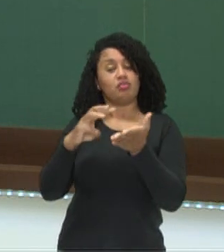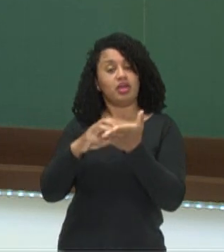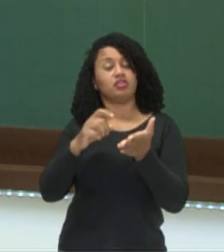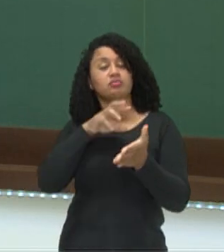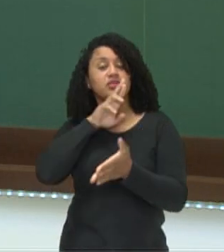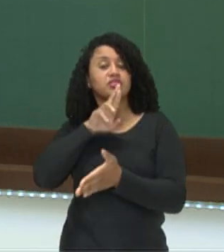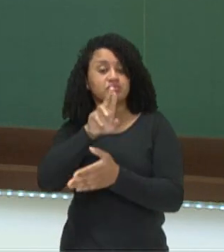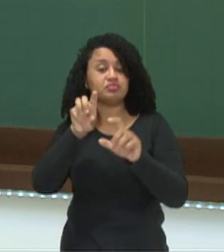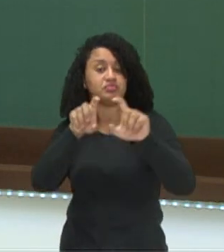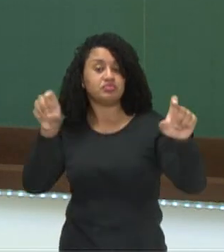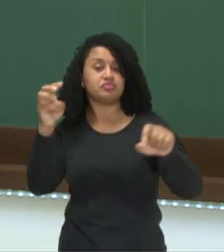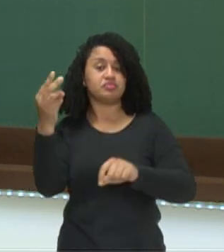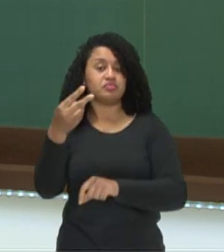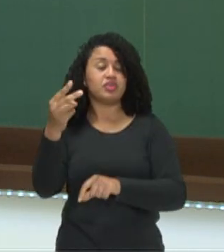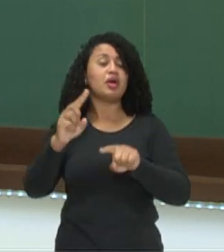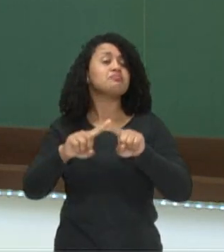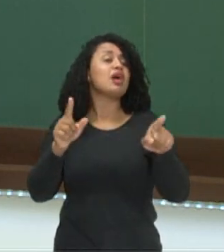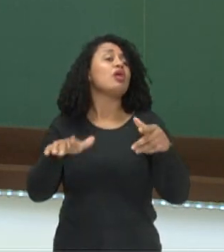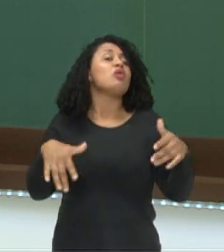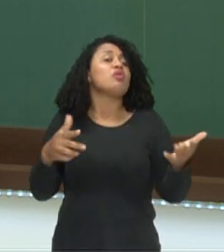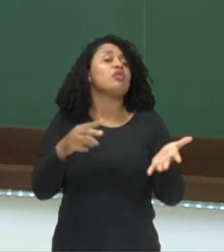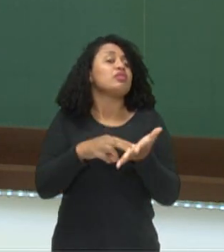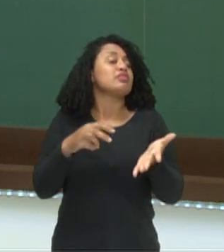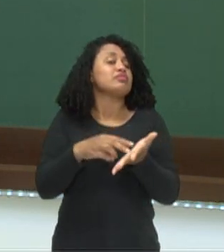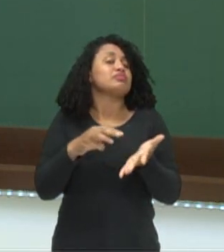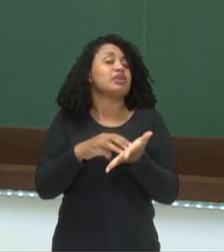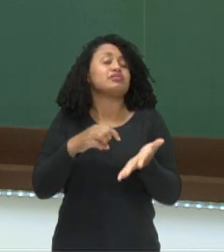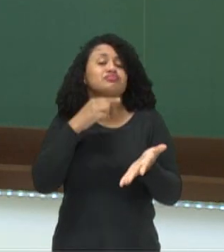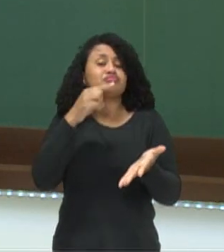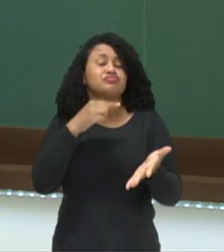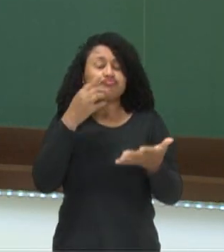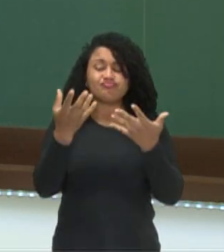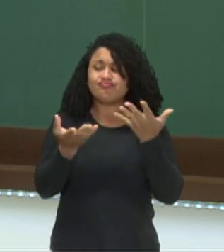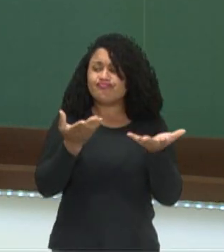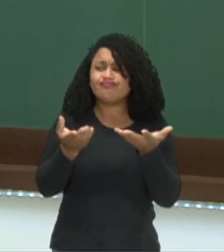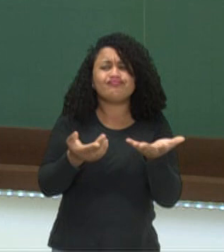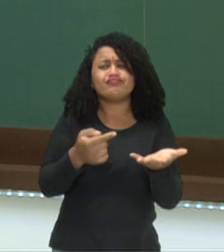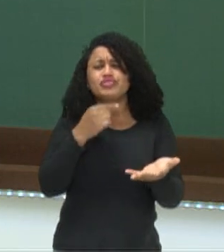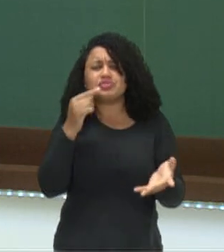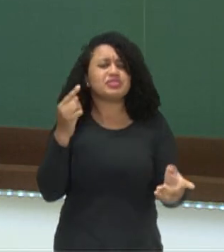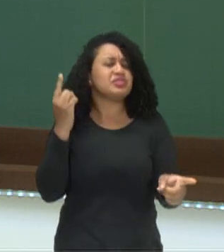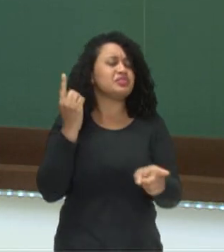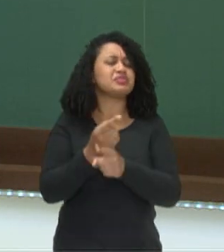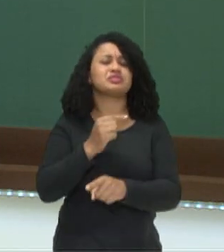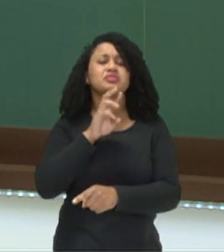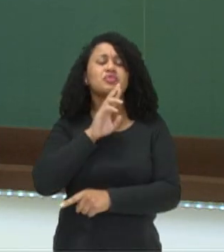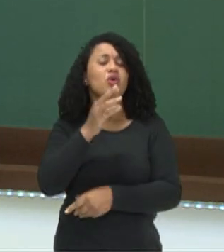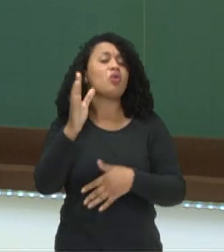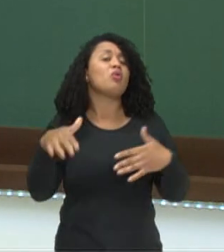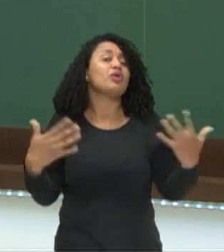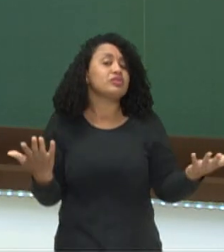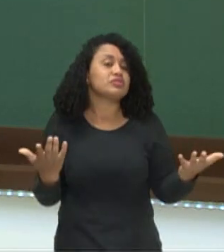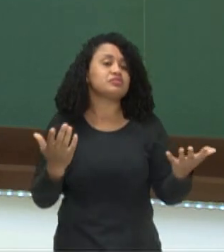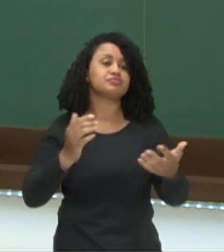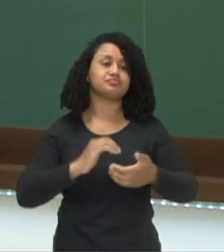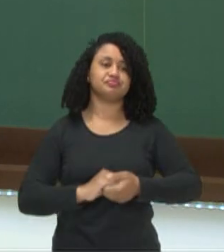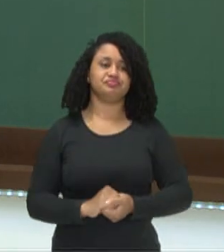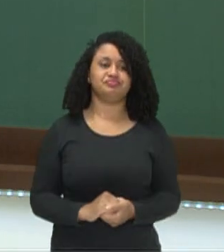grau. Mas quando que esse método não funciona? Não resolve? Quando que ele não dá certo?